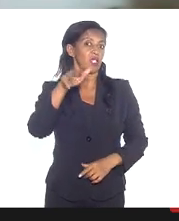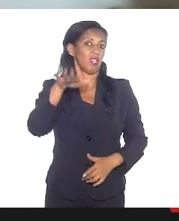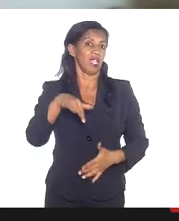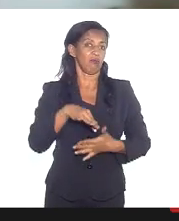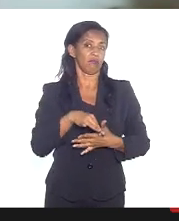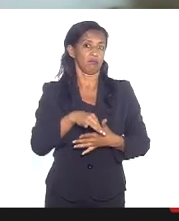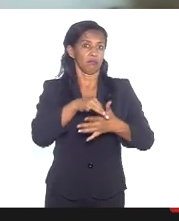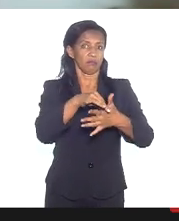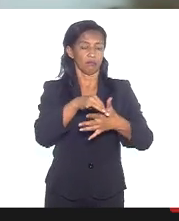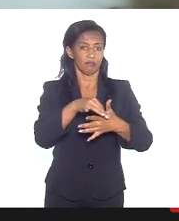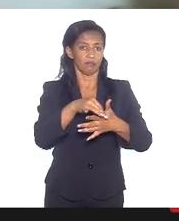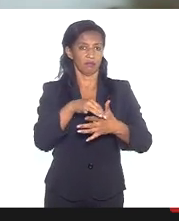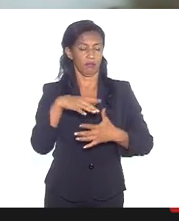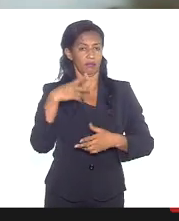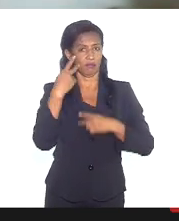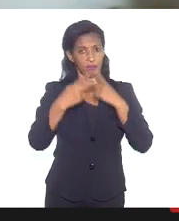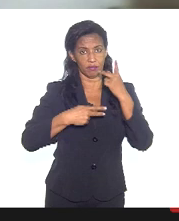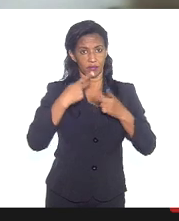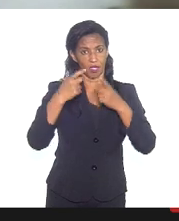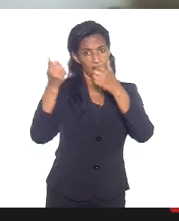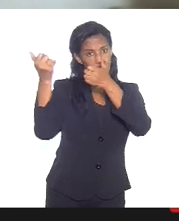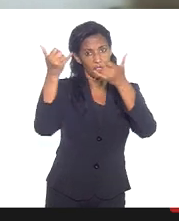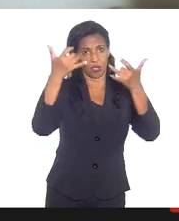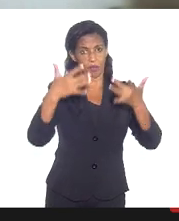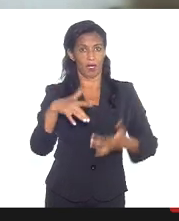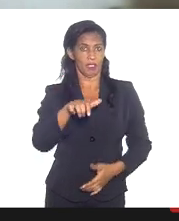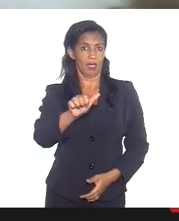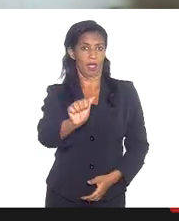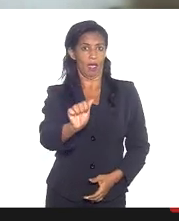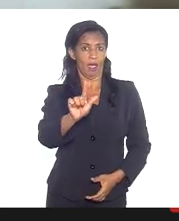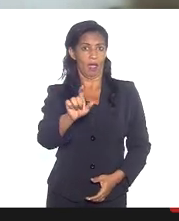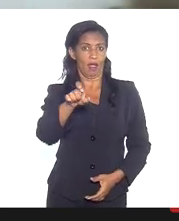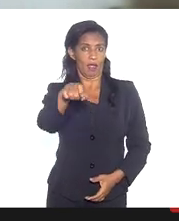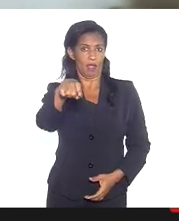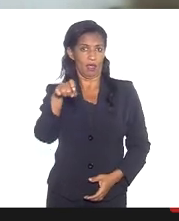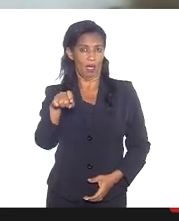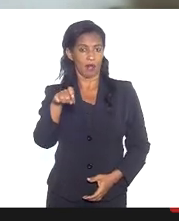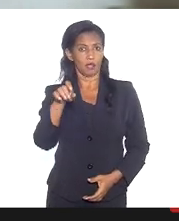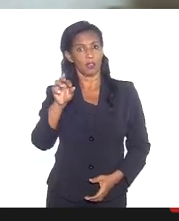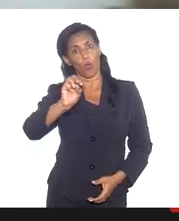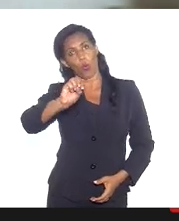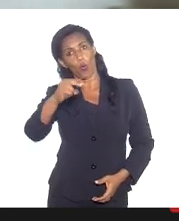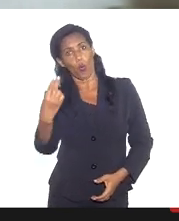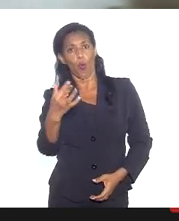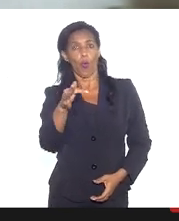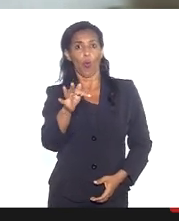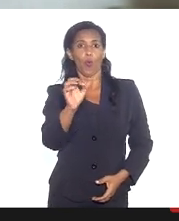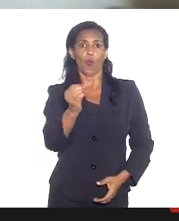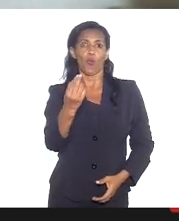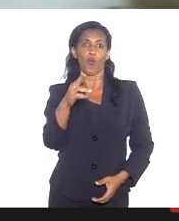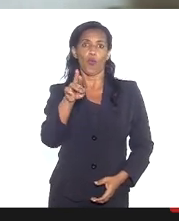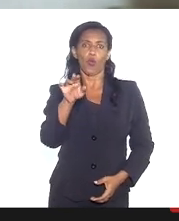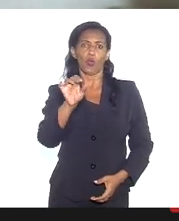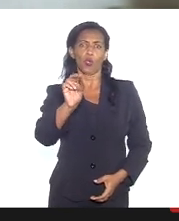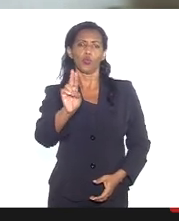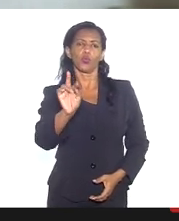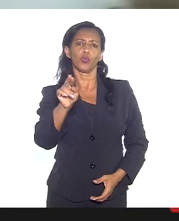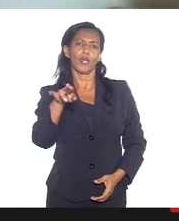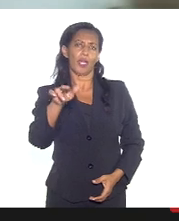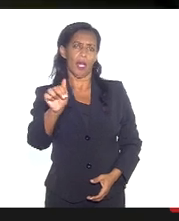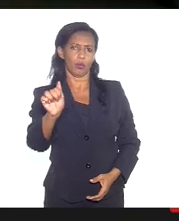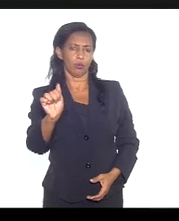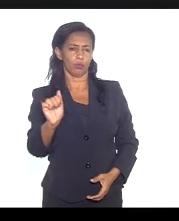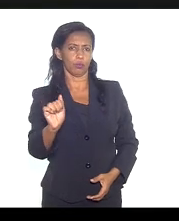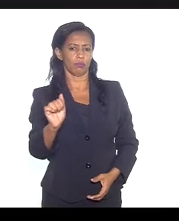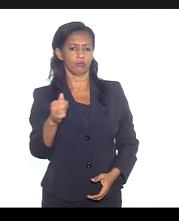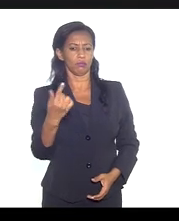comandar a apresentação é o Alex ou se o Fortunato. Por favor, Alex, você decide aí quem.